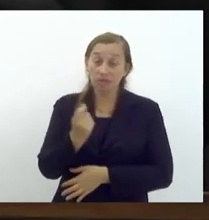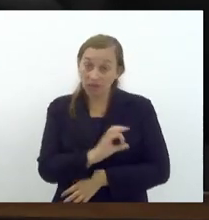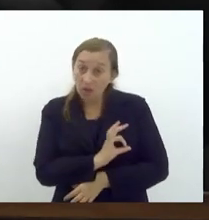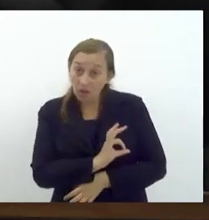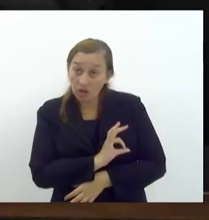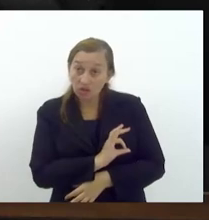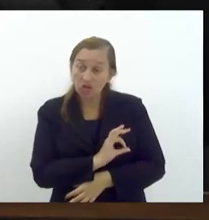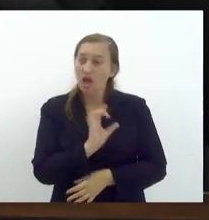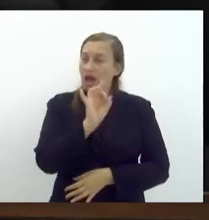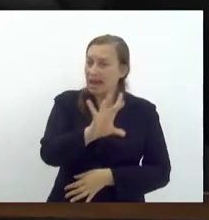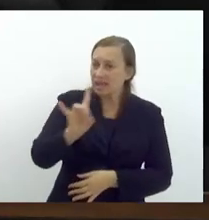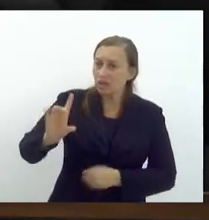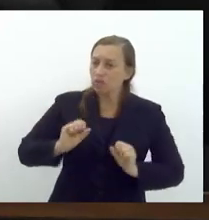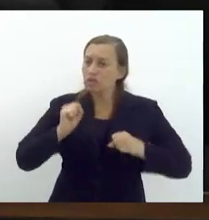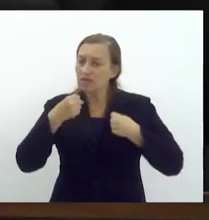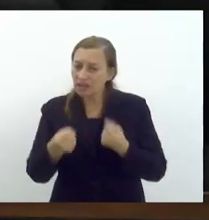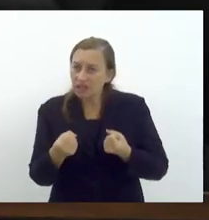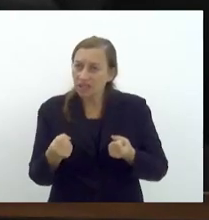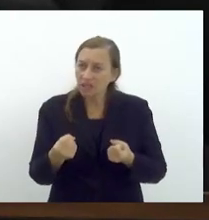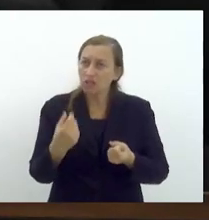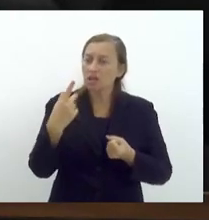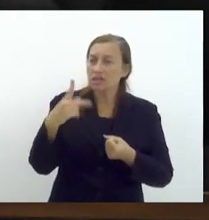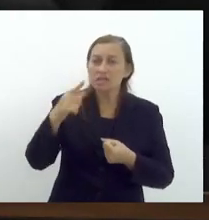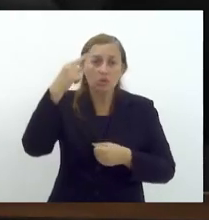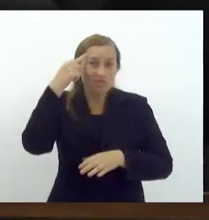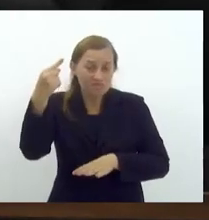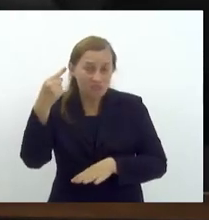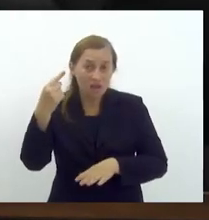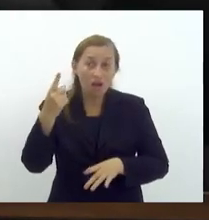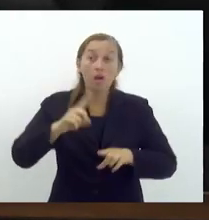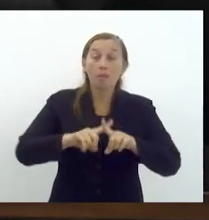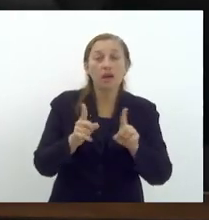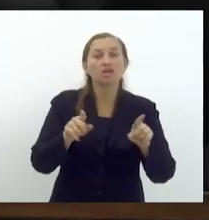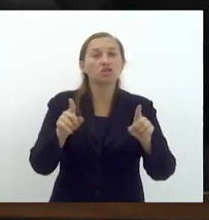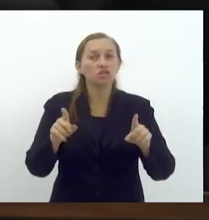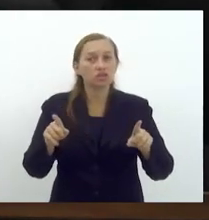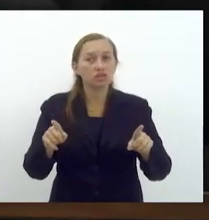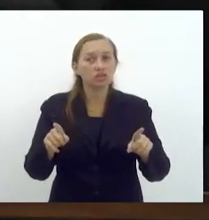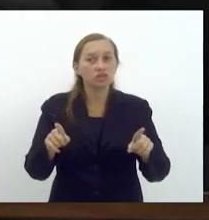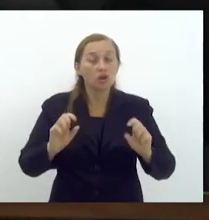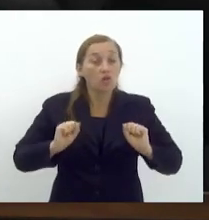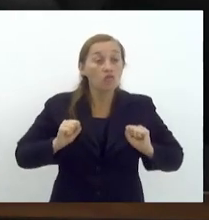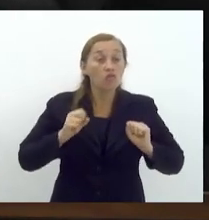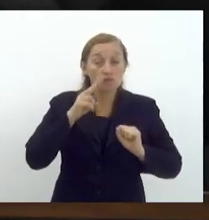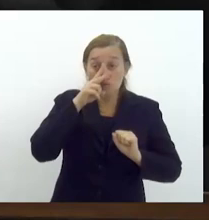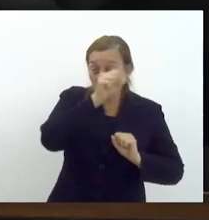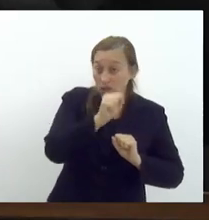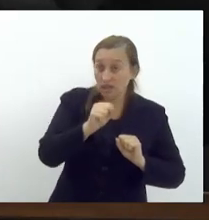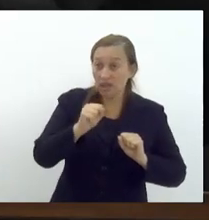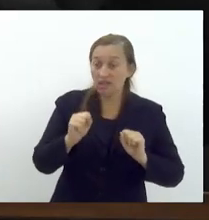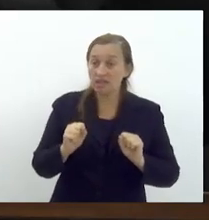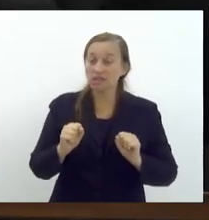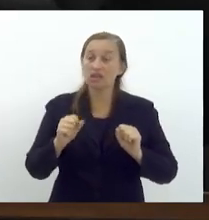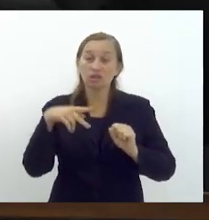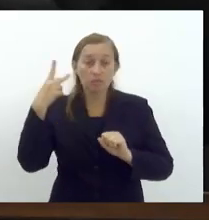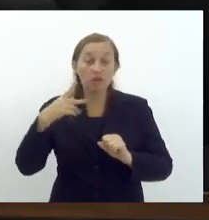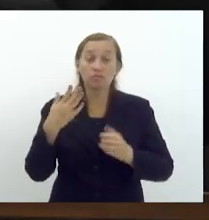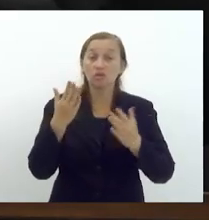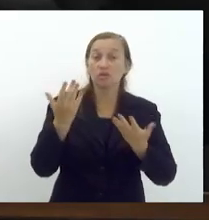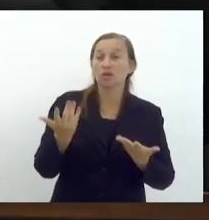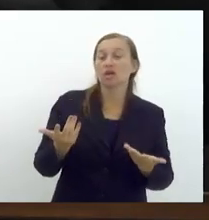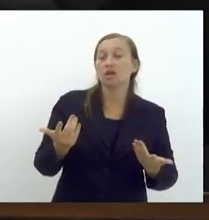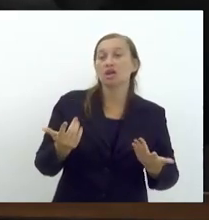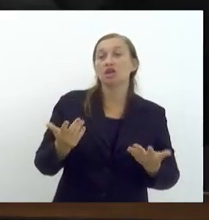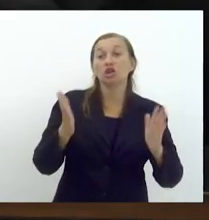cada um defendendo seus ideais Mas acima de tudo fortalecendo o Parlamento então espero que hoje